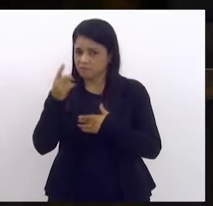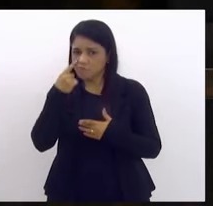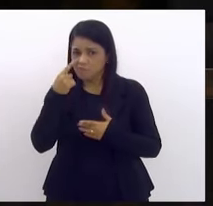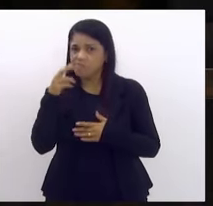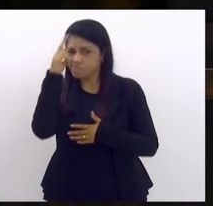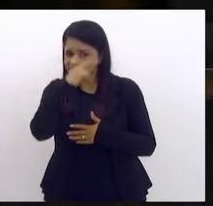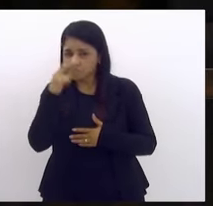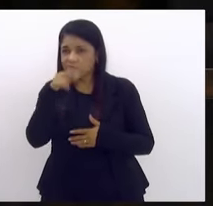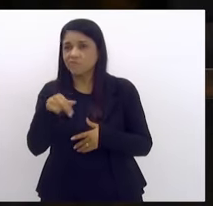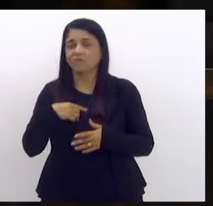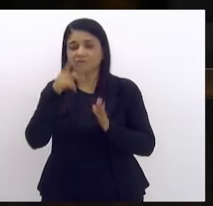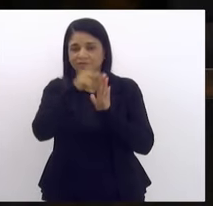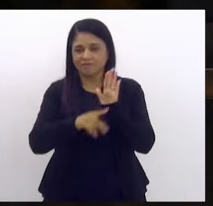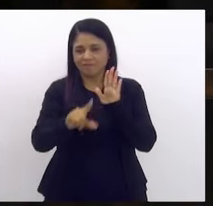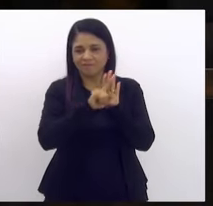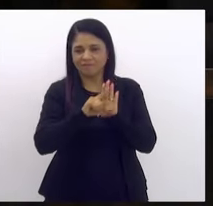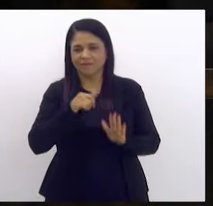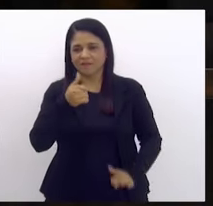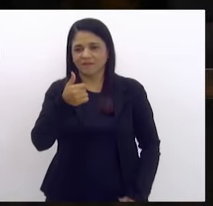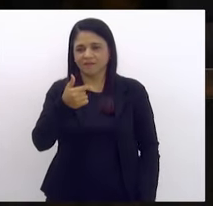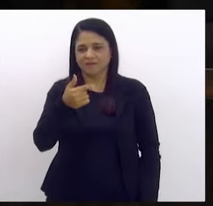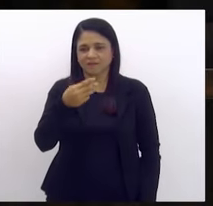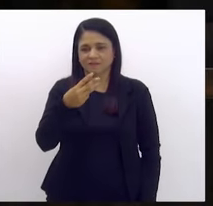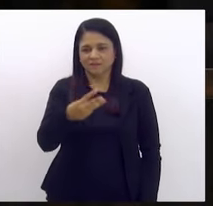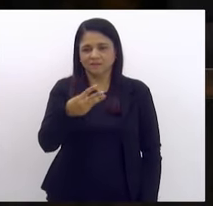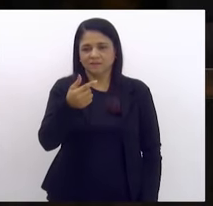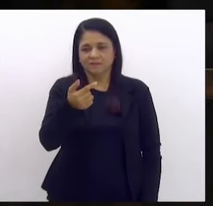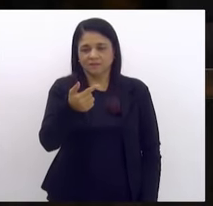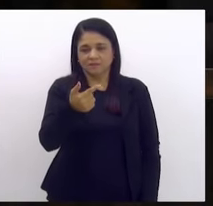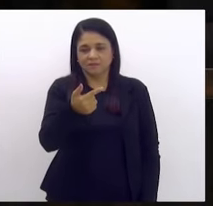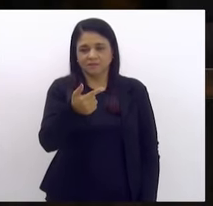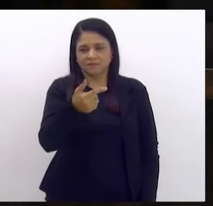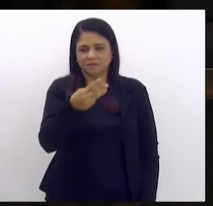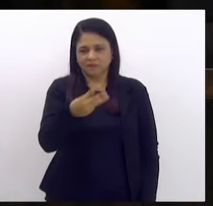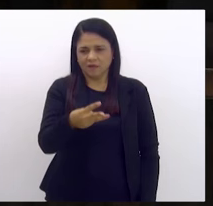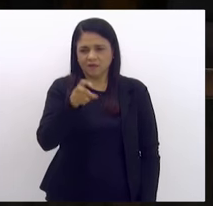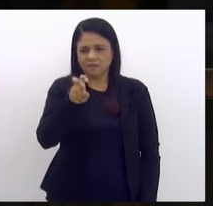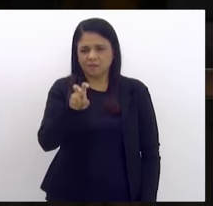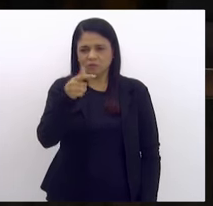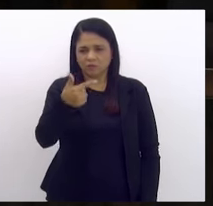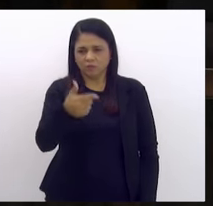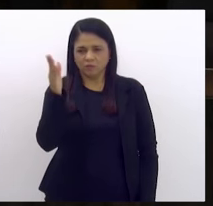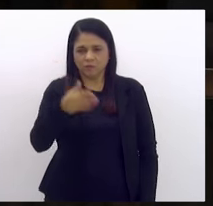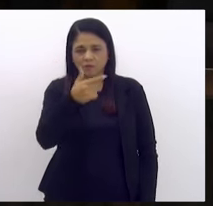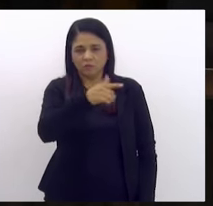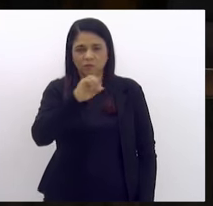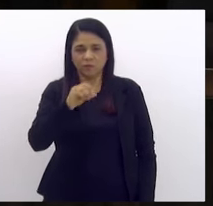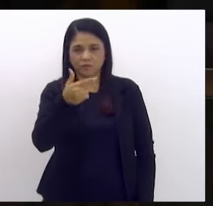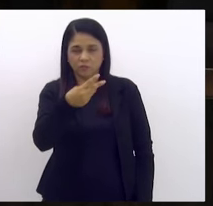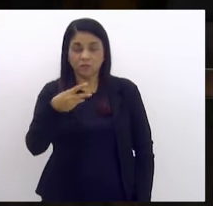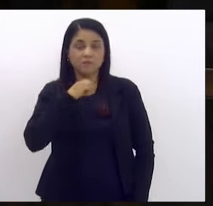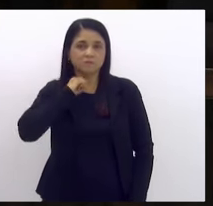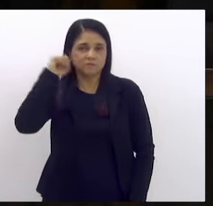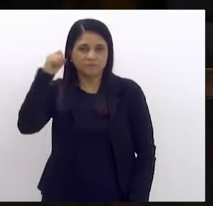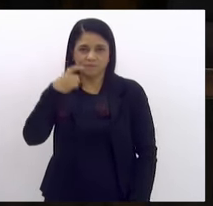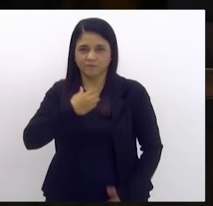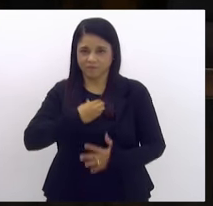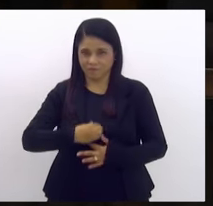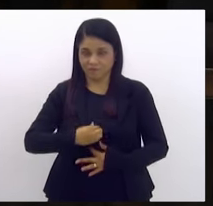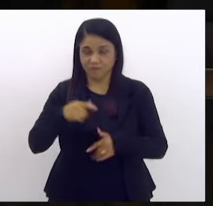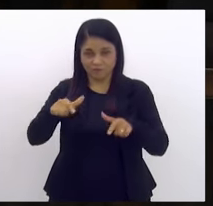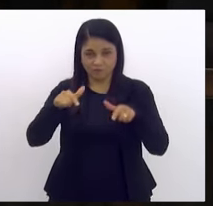Anuncio o projeto de resolução número 352 de 23, de autoria da deputada Zeidan, que concede medalha Tiradentes, respectivo